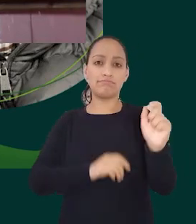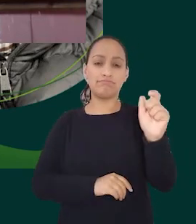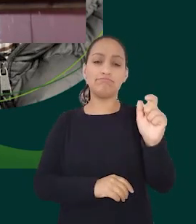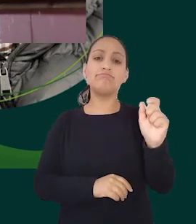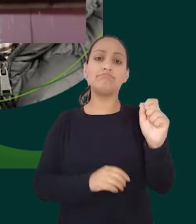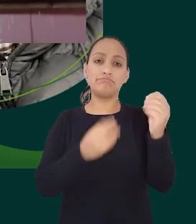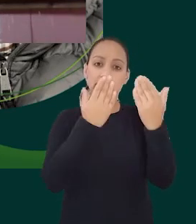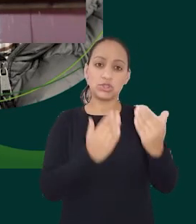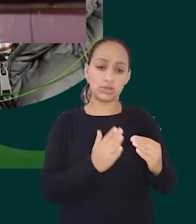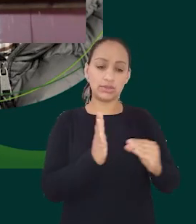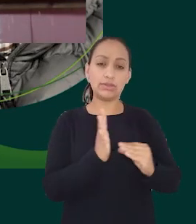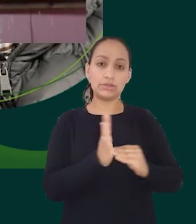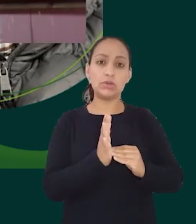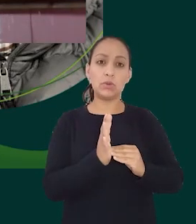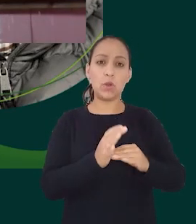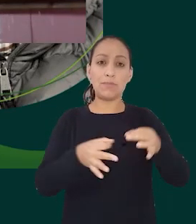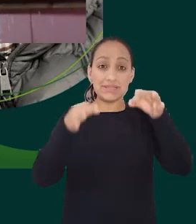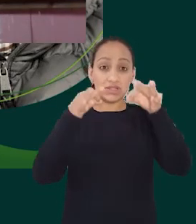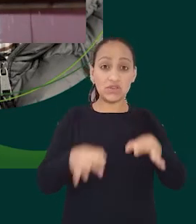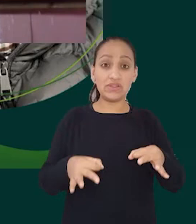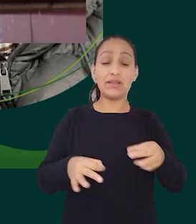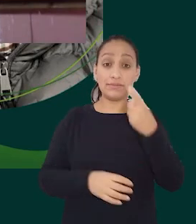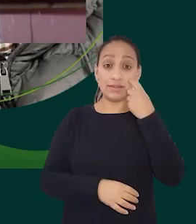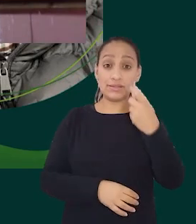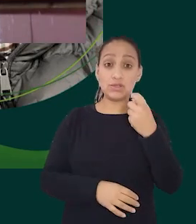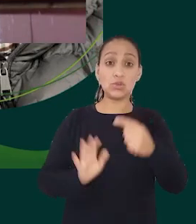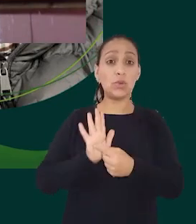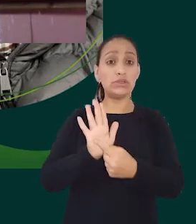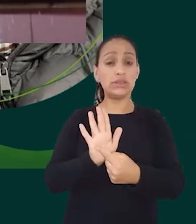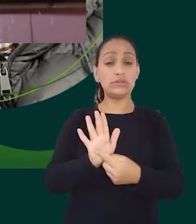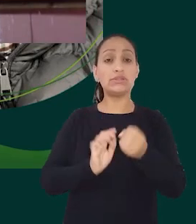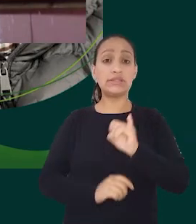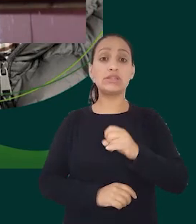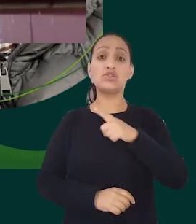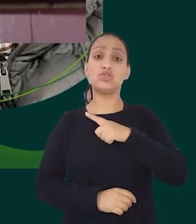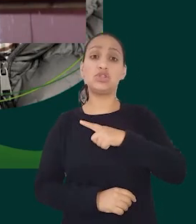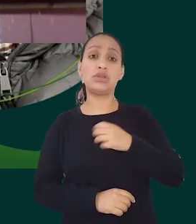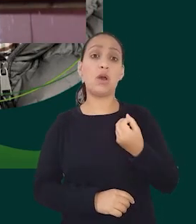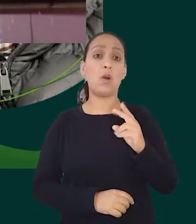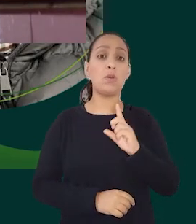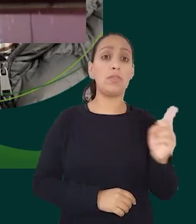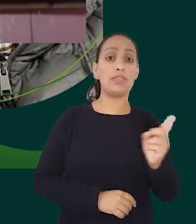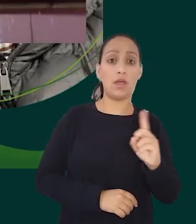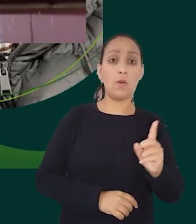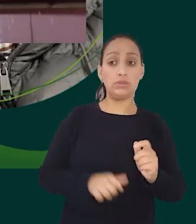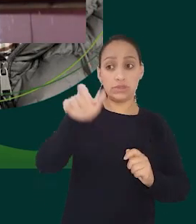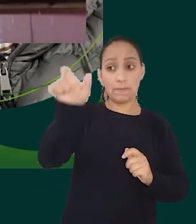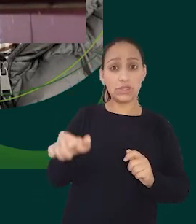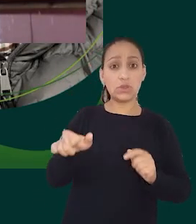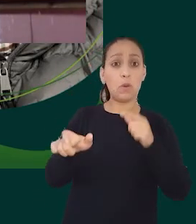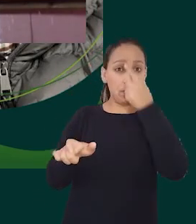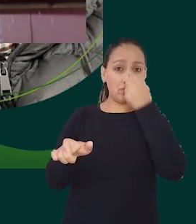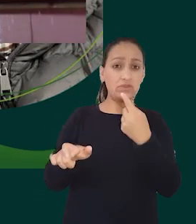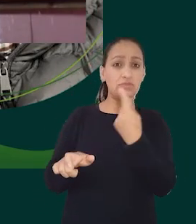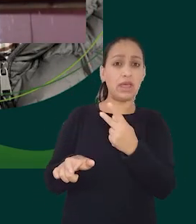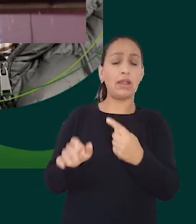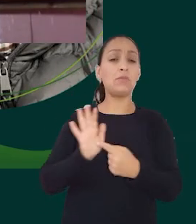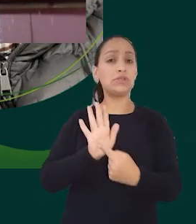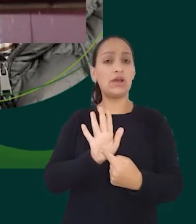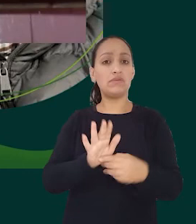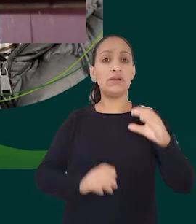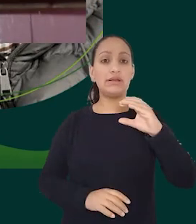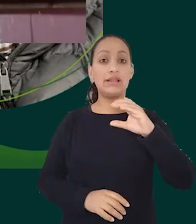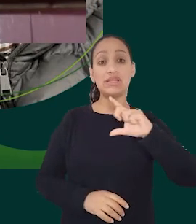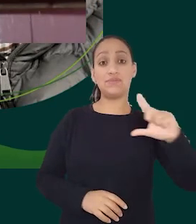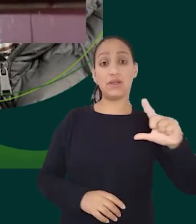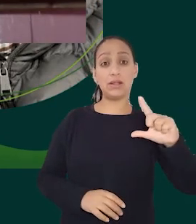interessante, indicando se havia ou não depressão naquela pessoa, né? Então, era um classificador que